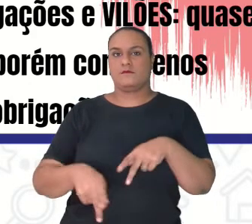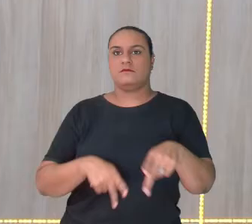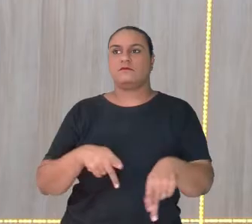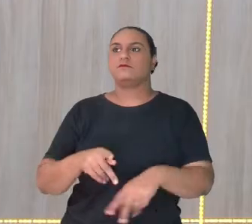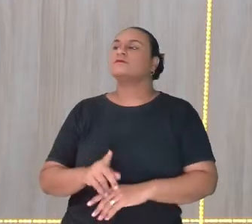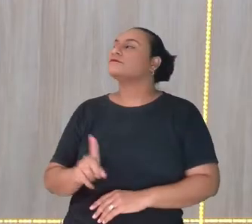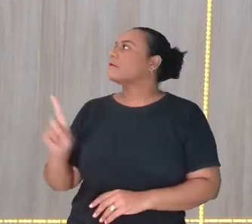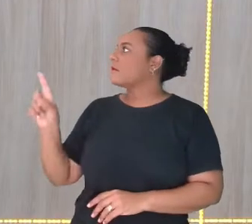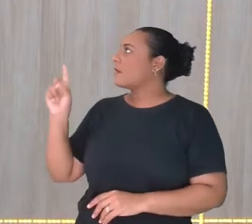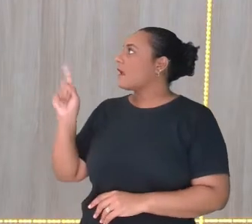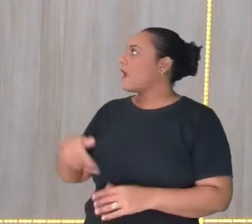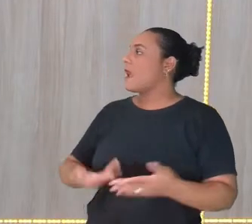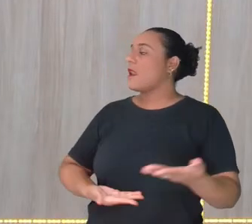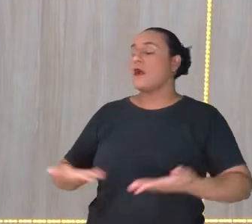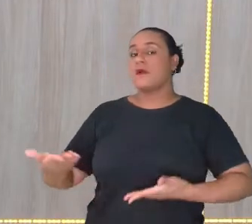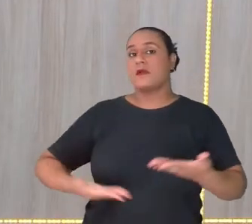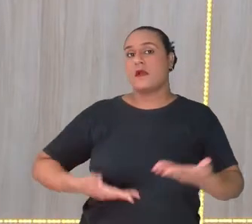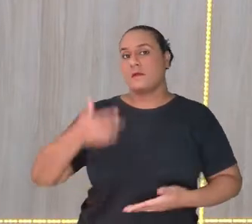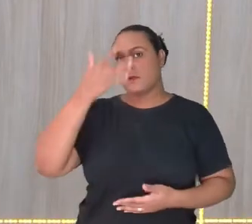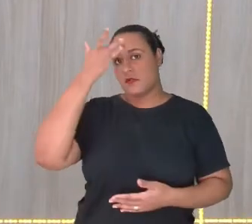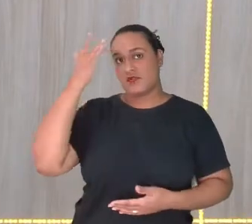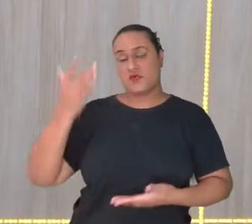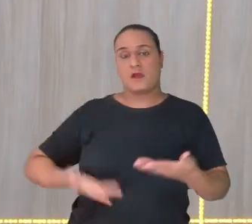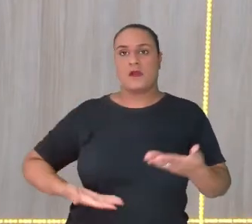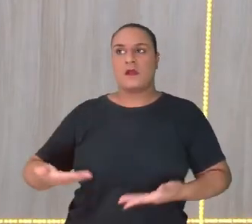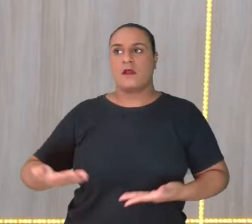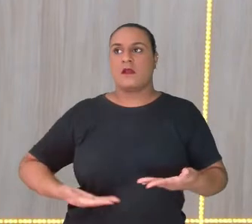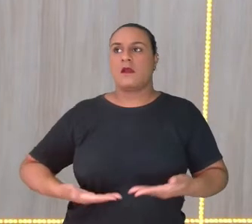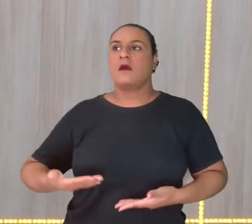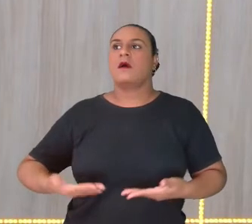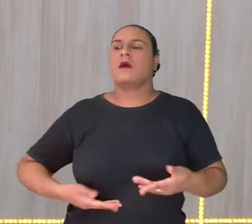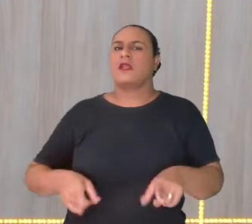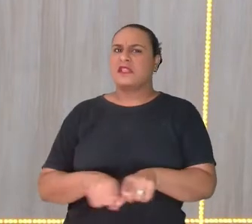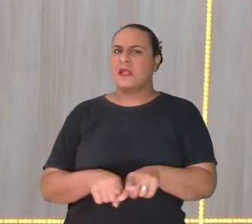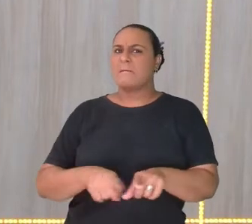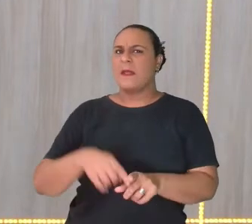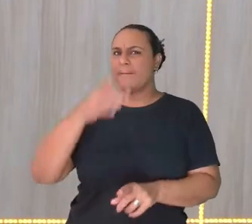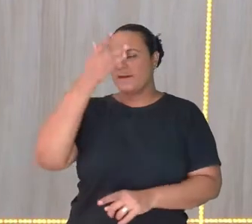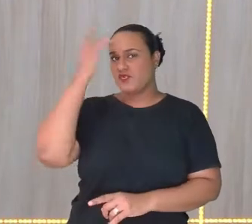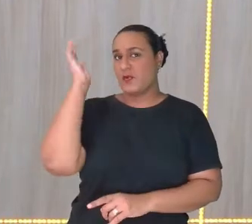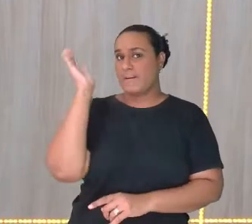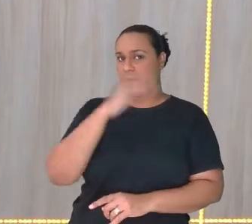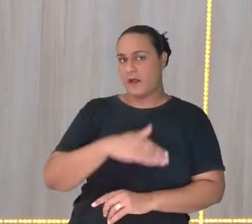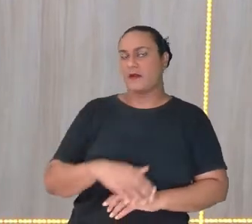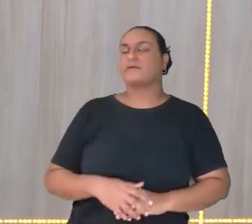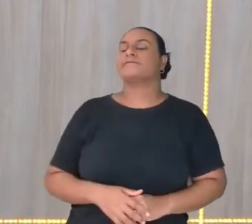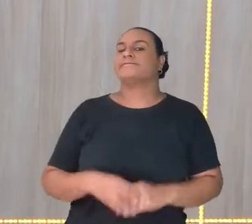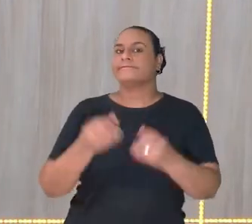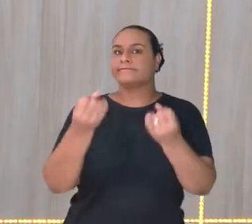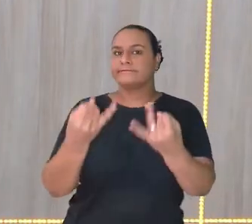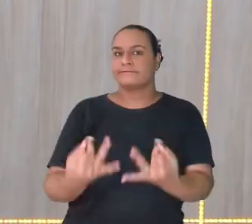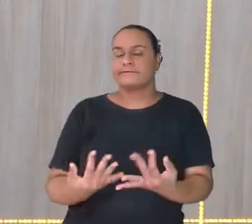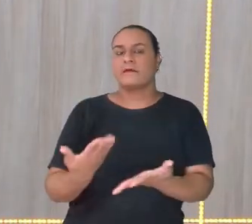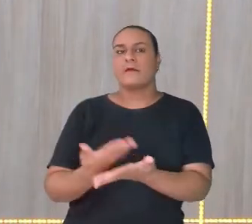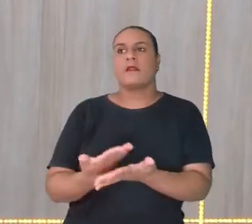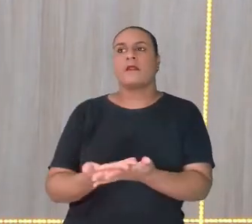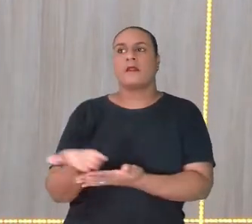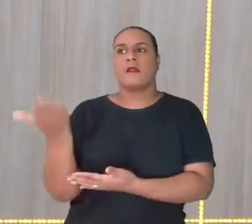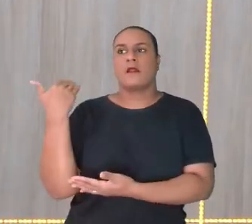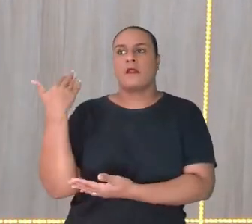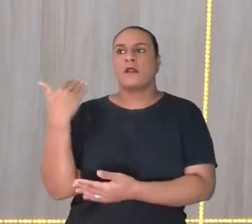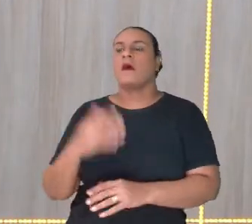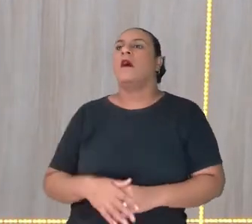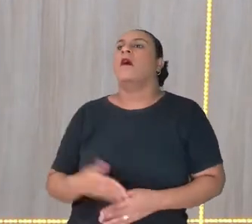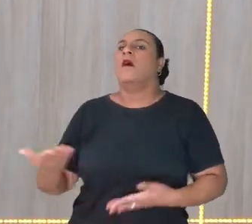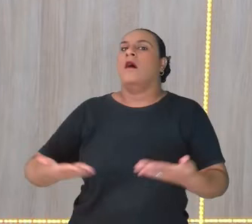se constituíam como os servos e vilões. A gente falou disso também na aula passada, a diferença. Os